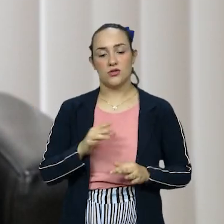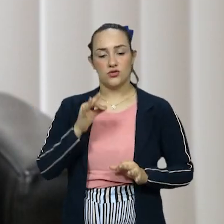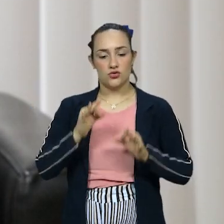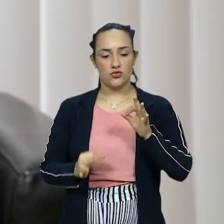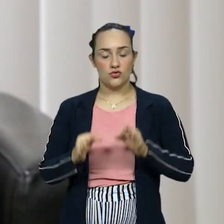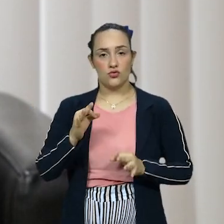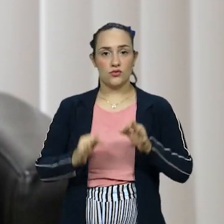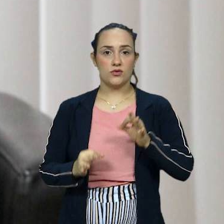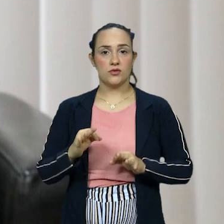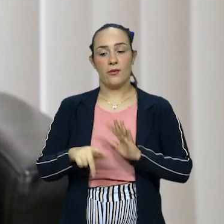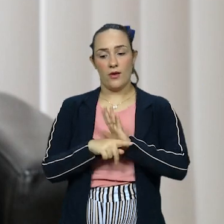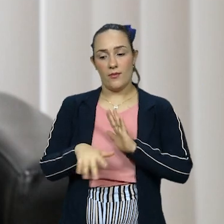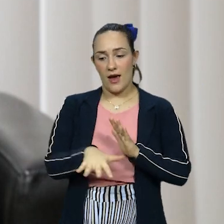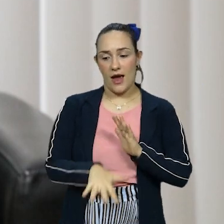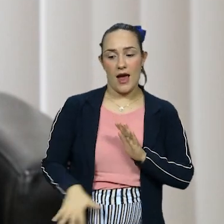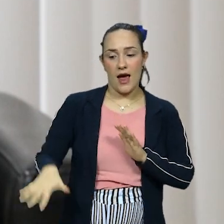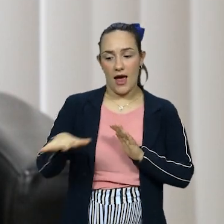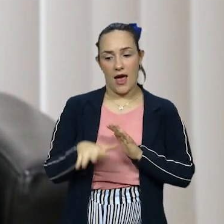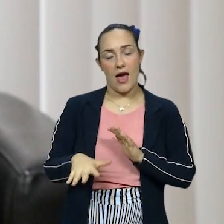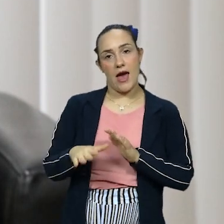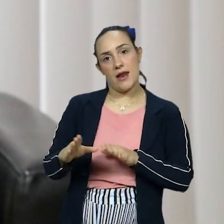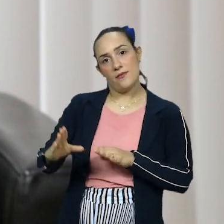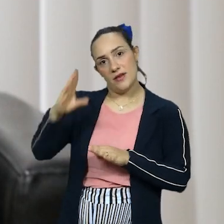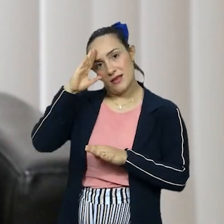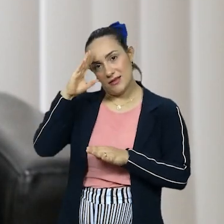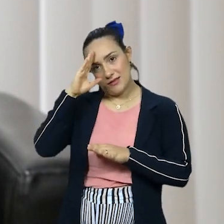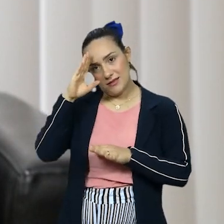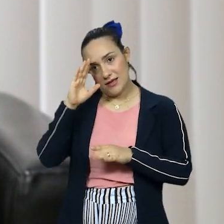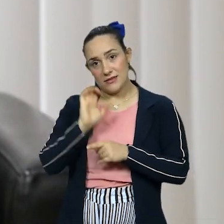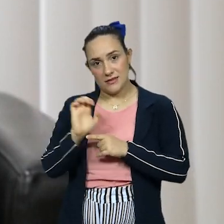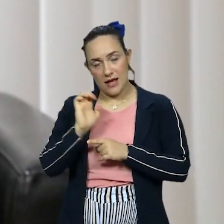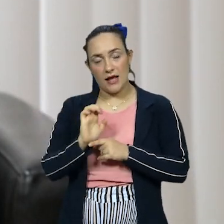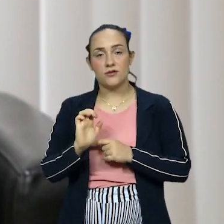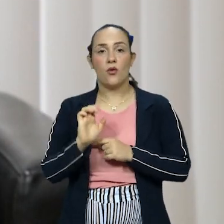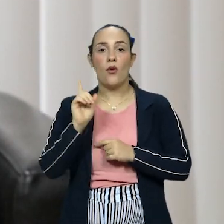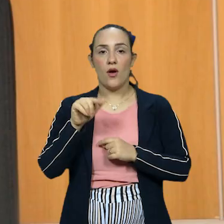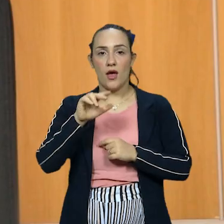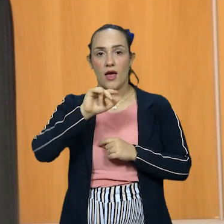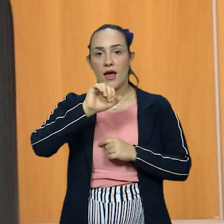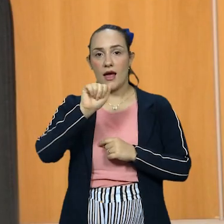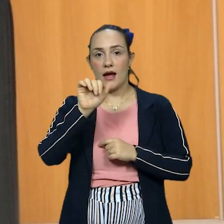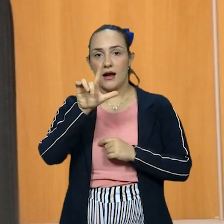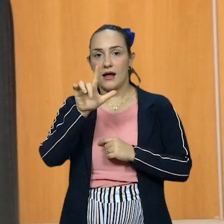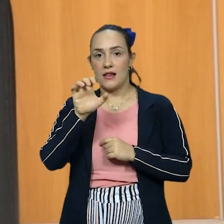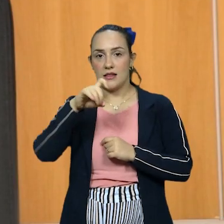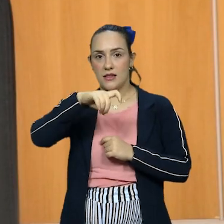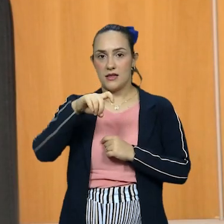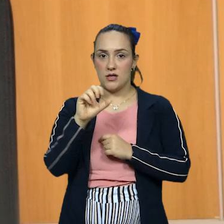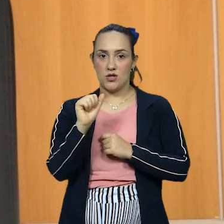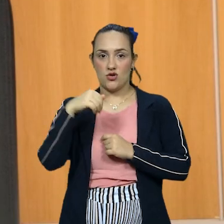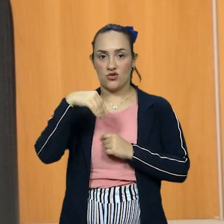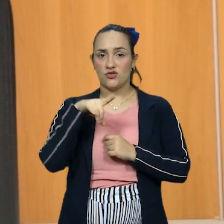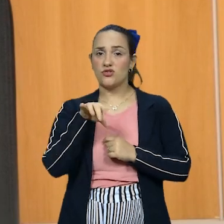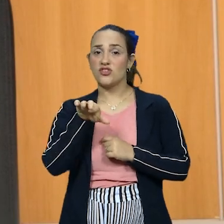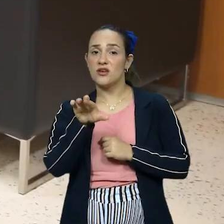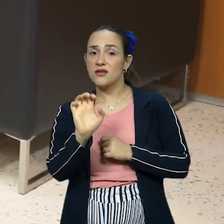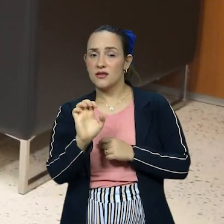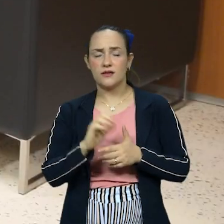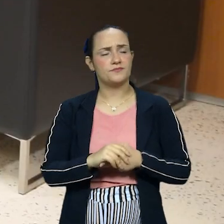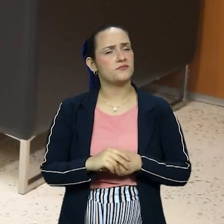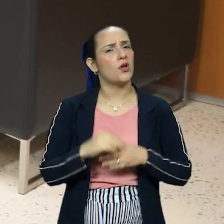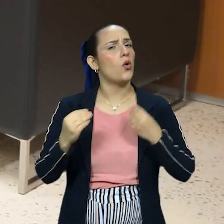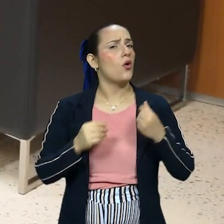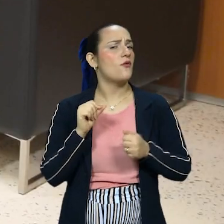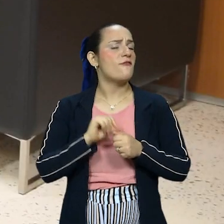o juiz da Vara da Justiça Militar Estadual, Alexandre Antunes da Silva. Magistrado, e como podem